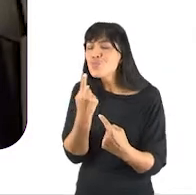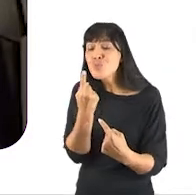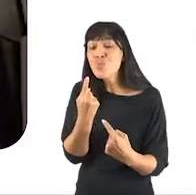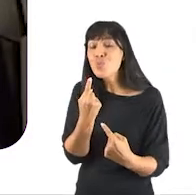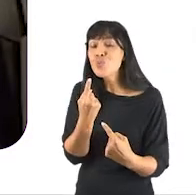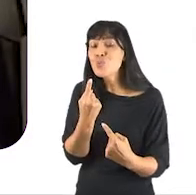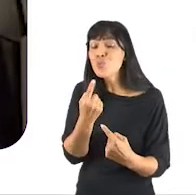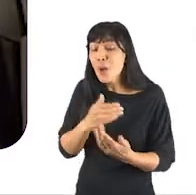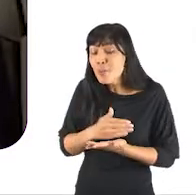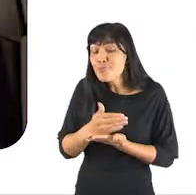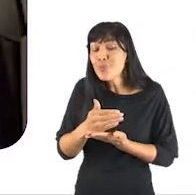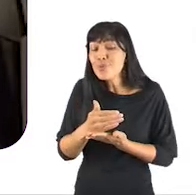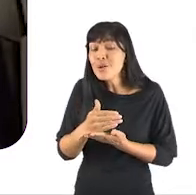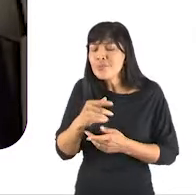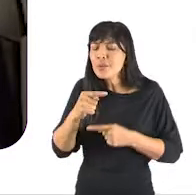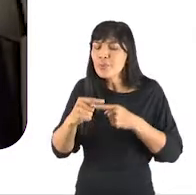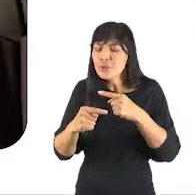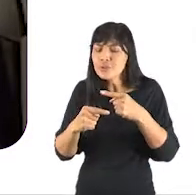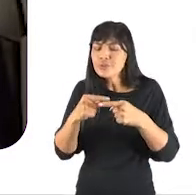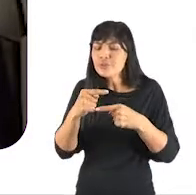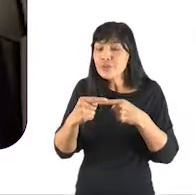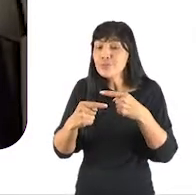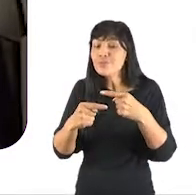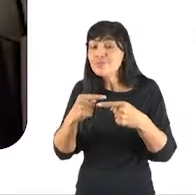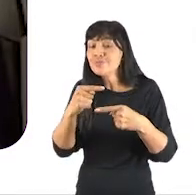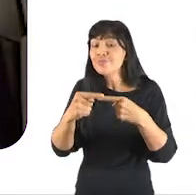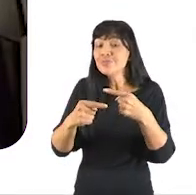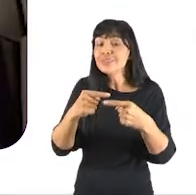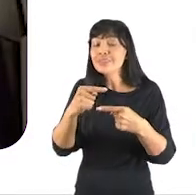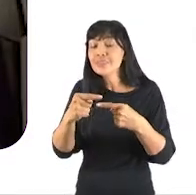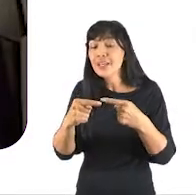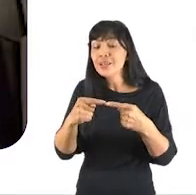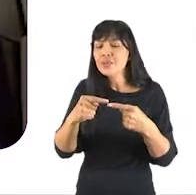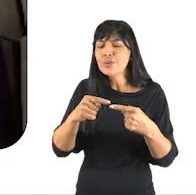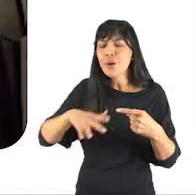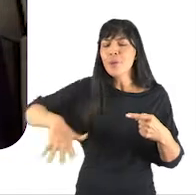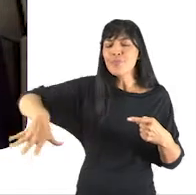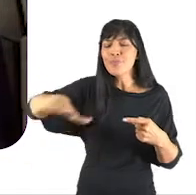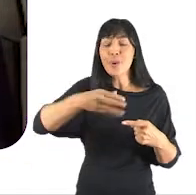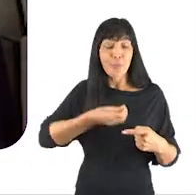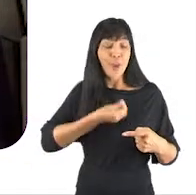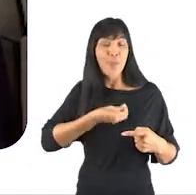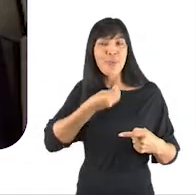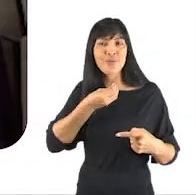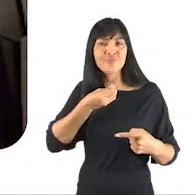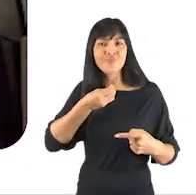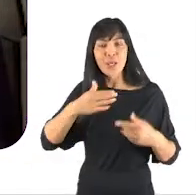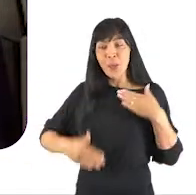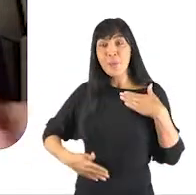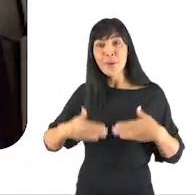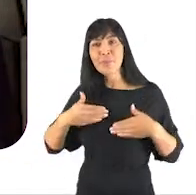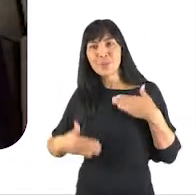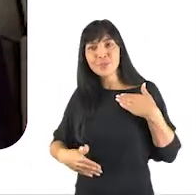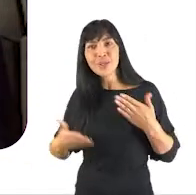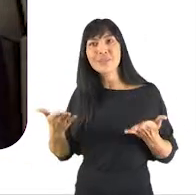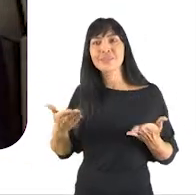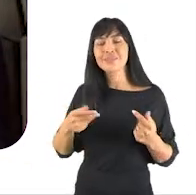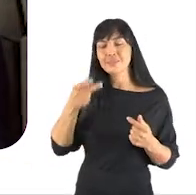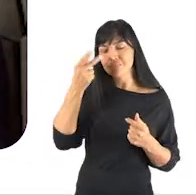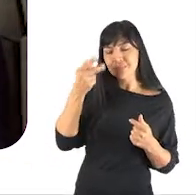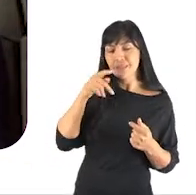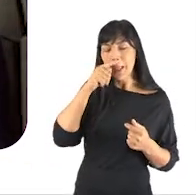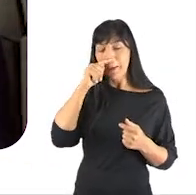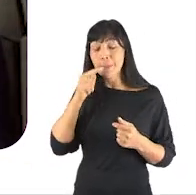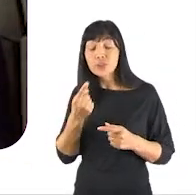inicialmente, mas que pouco a pouco foi contaminando as diferentes esferas da vida humana, né? Por exemplo, se a gente pegar na